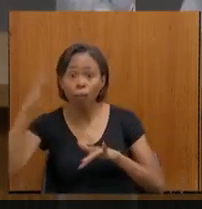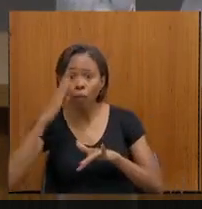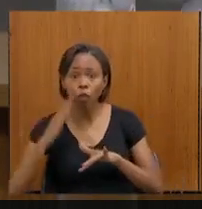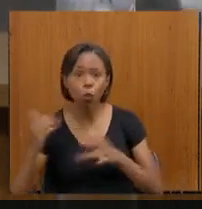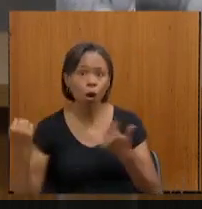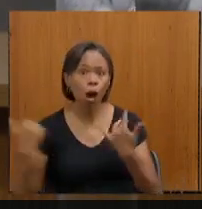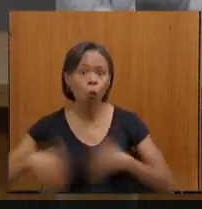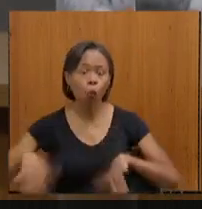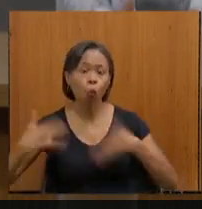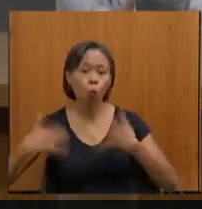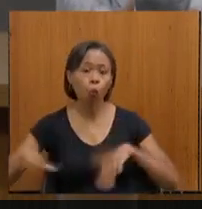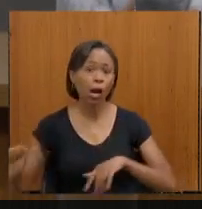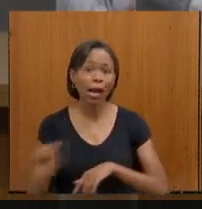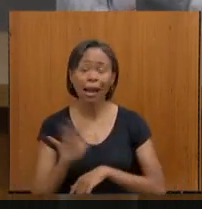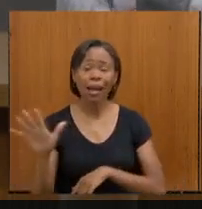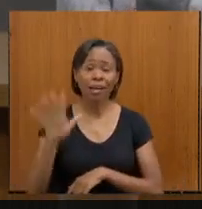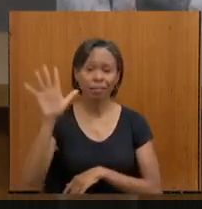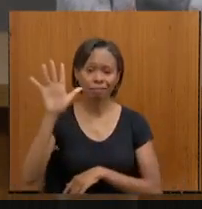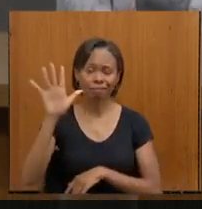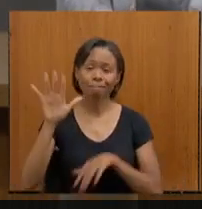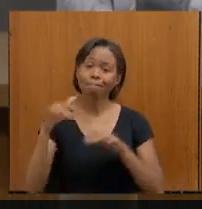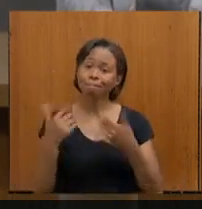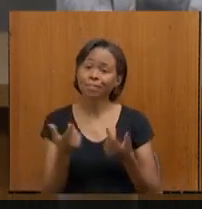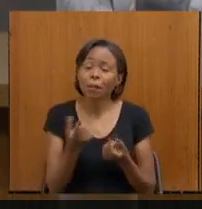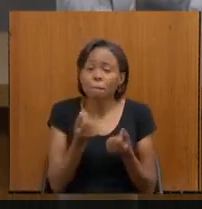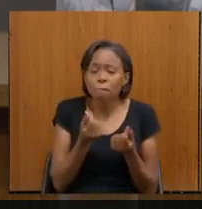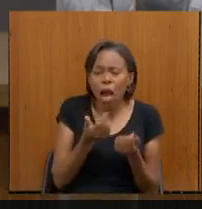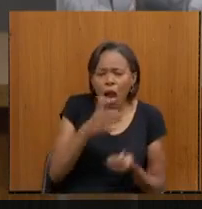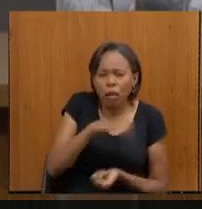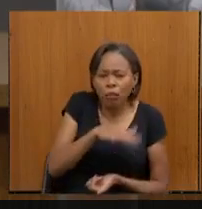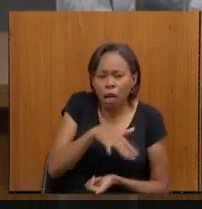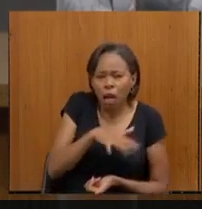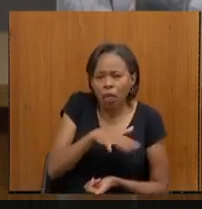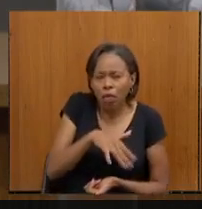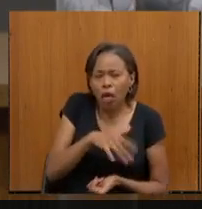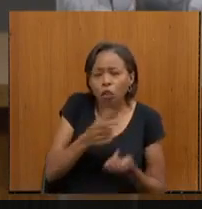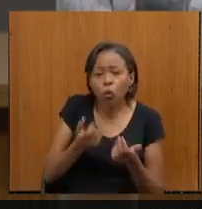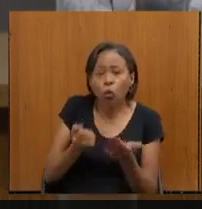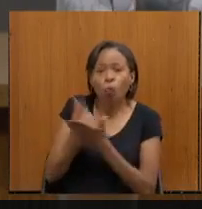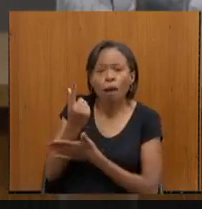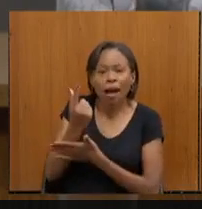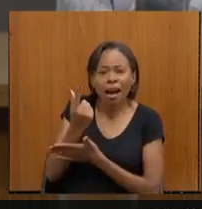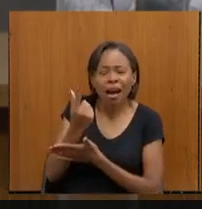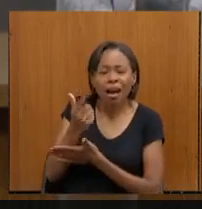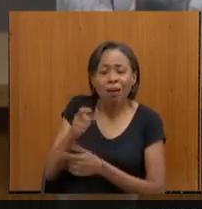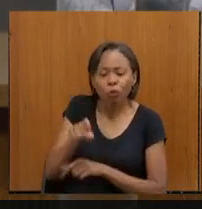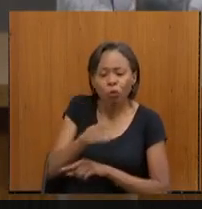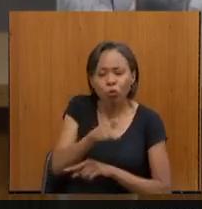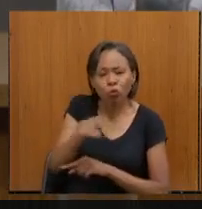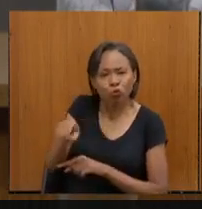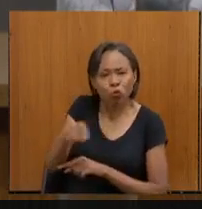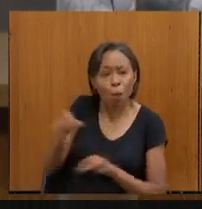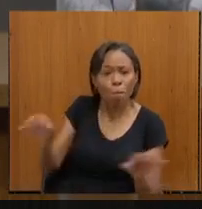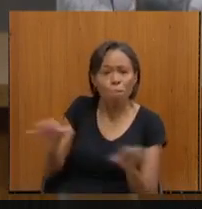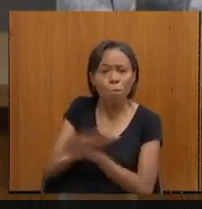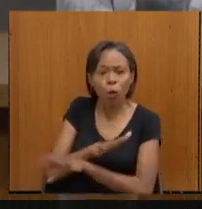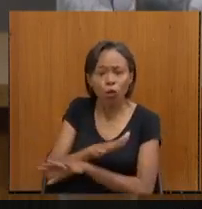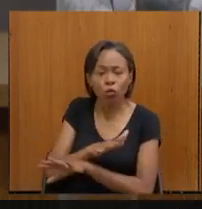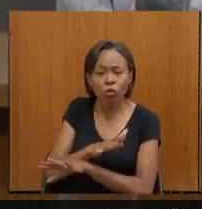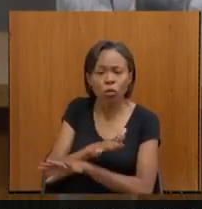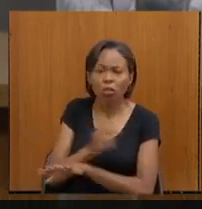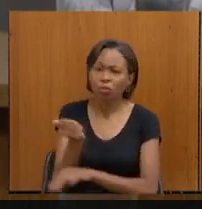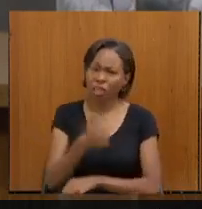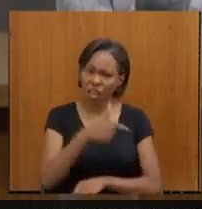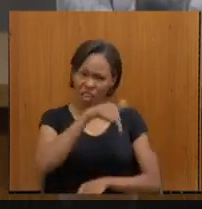então é mais barato eu importar os fertilizantes pontos do que eu produzir através do